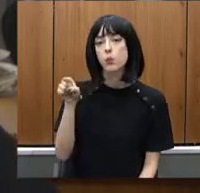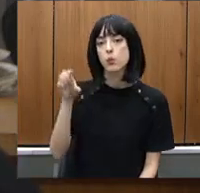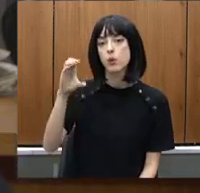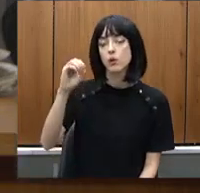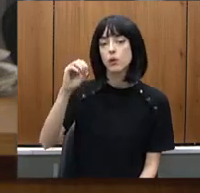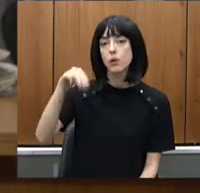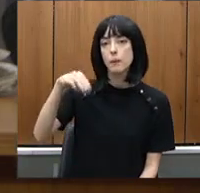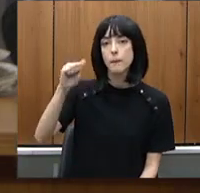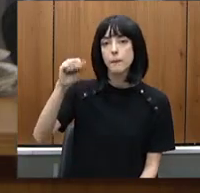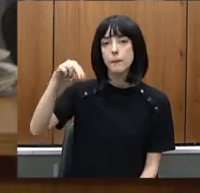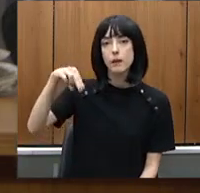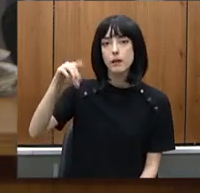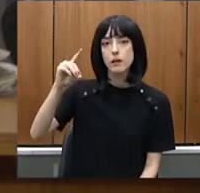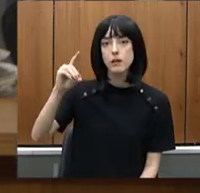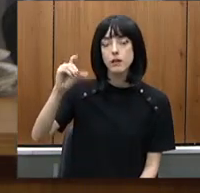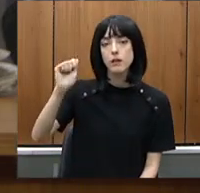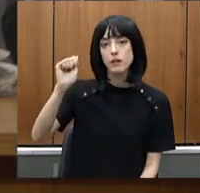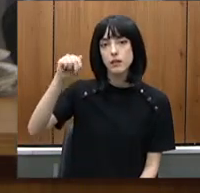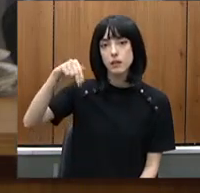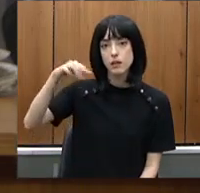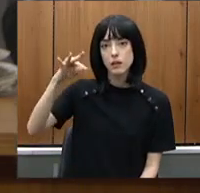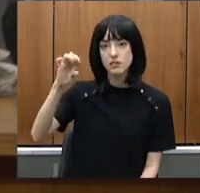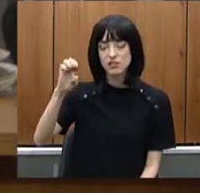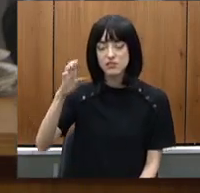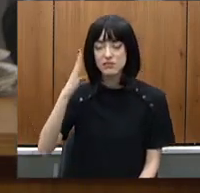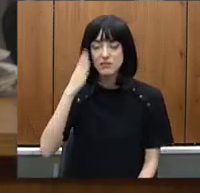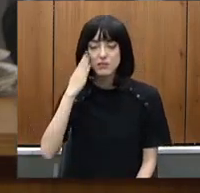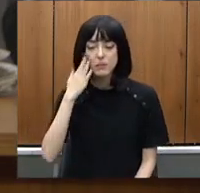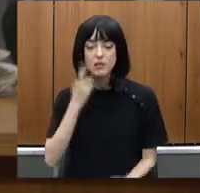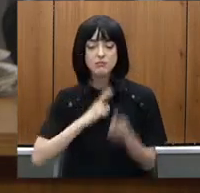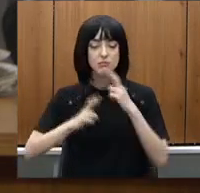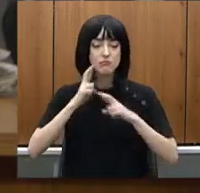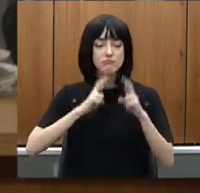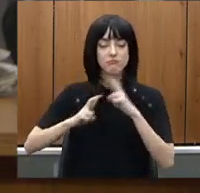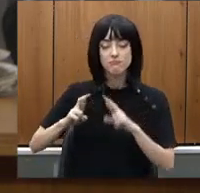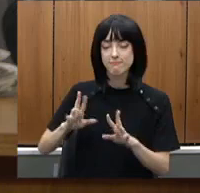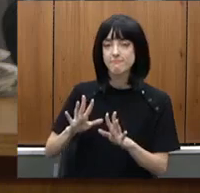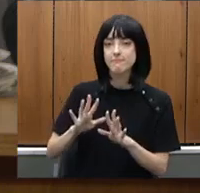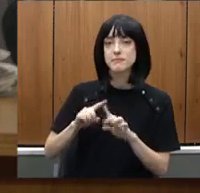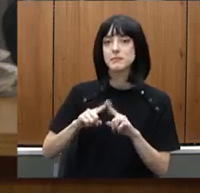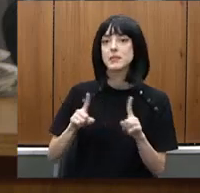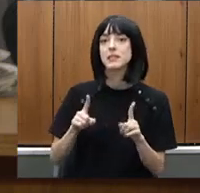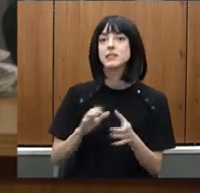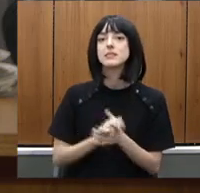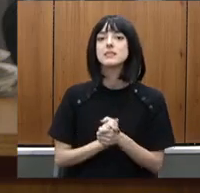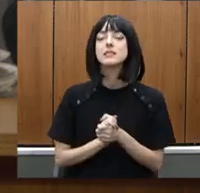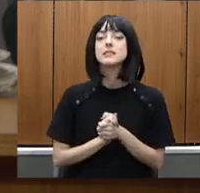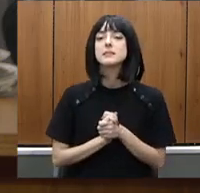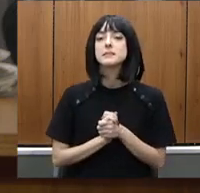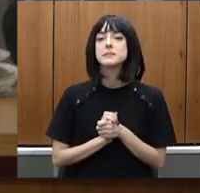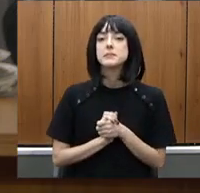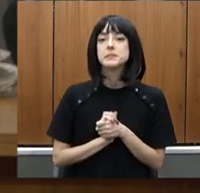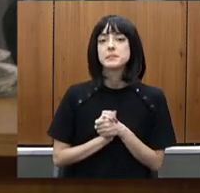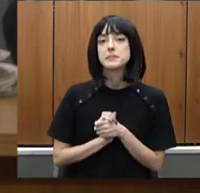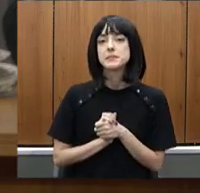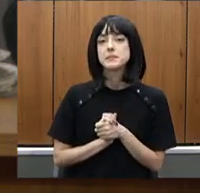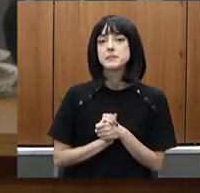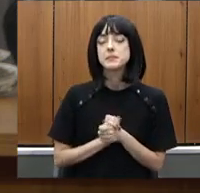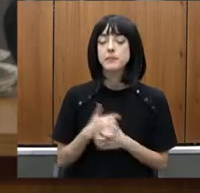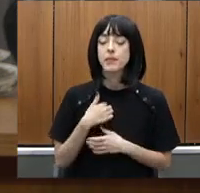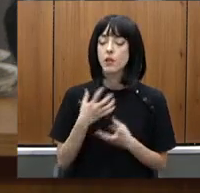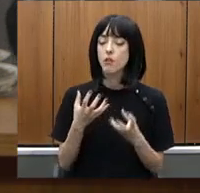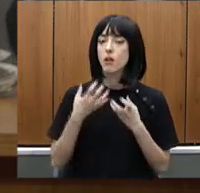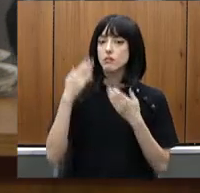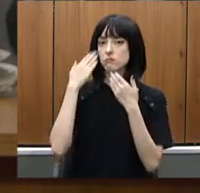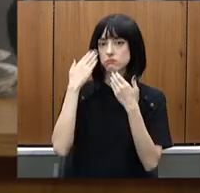a do chão da fábrica né baixo ele sabe muita coisa no primeiro saudá-lo né e agradecer